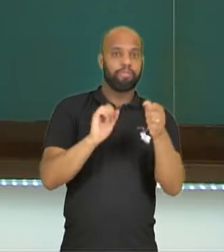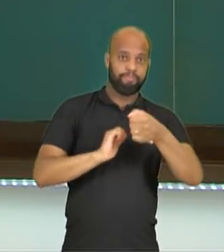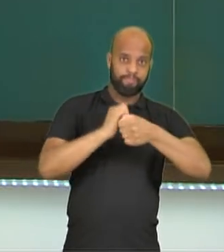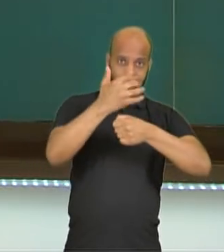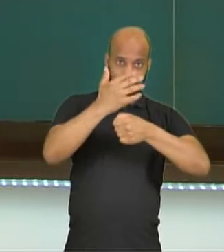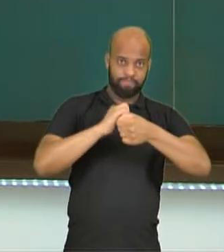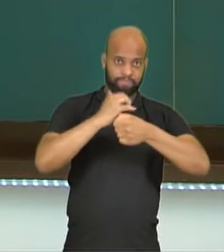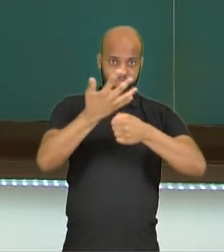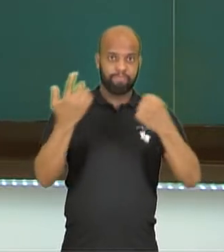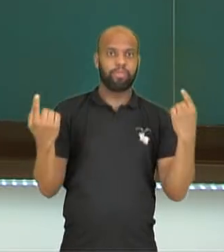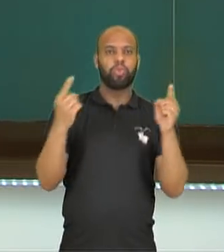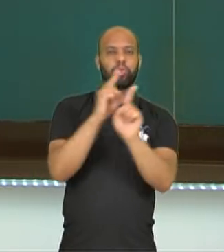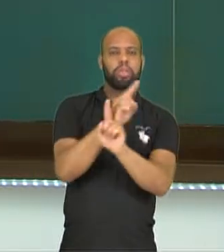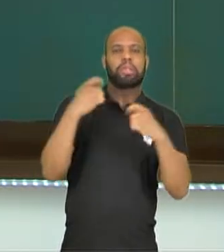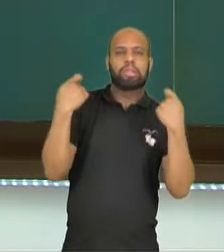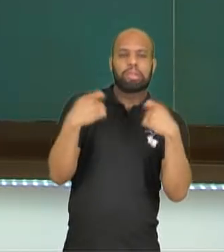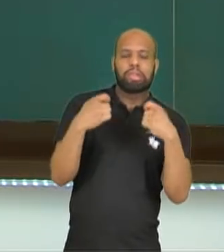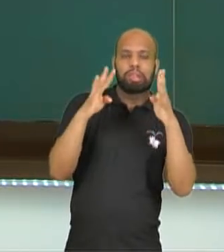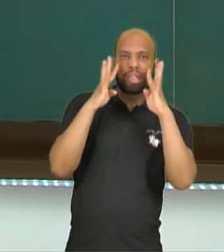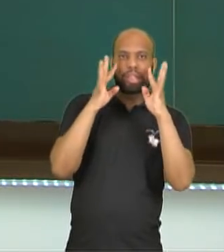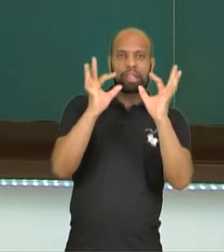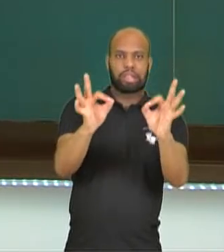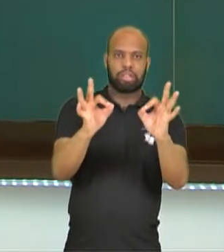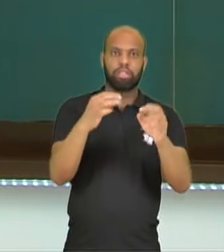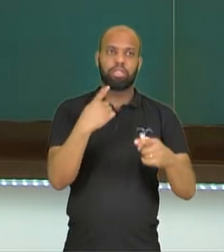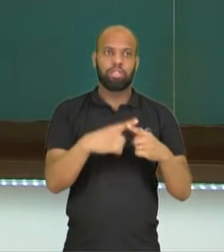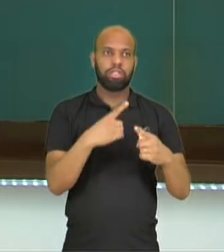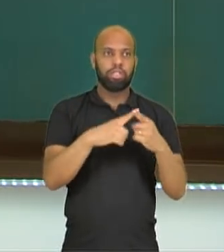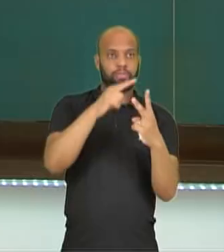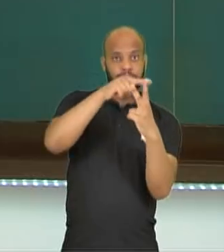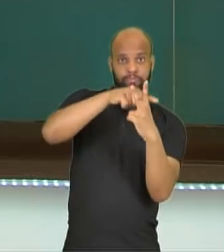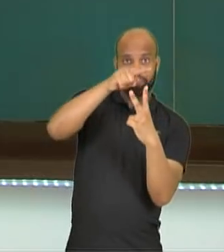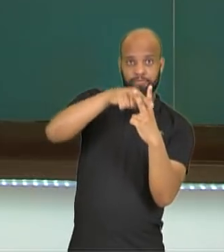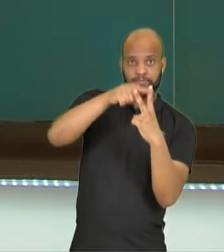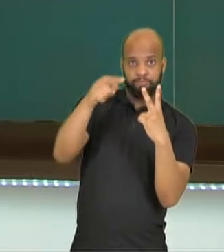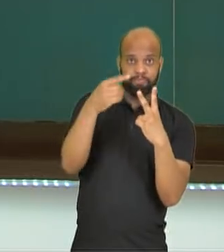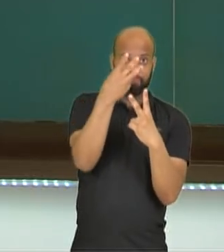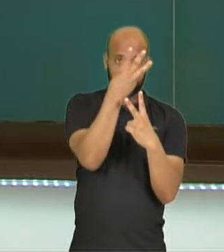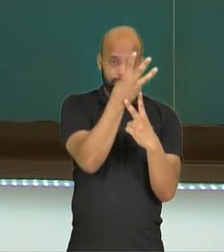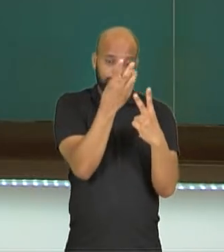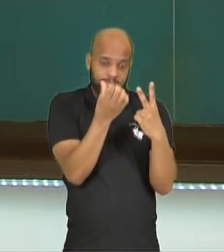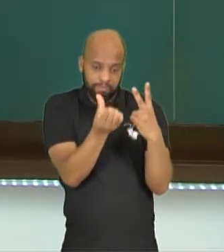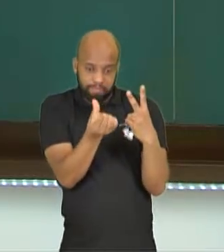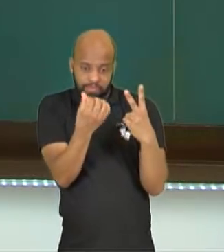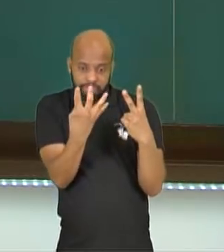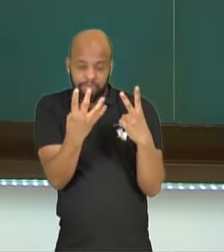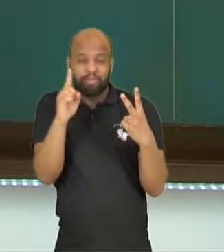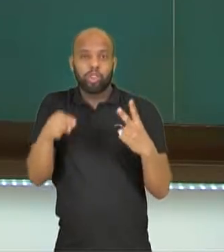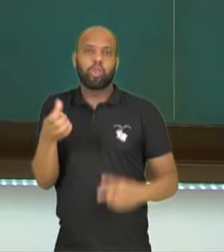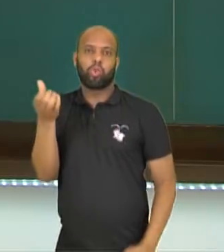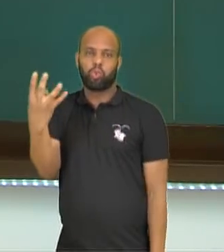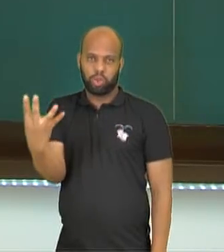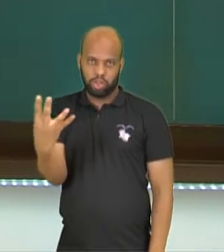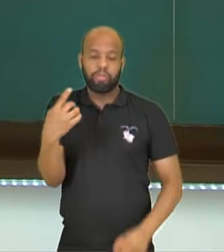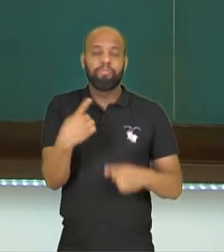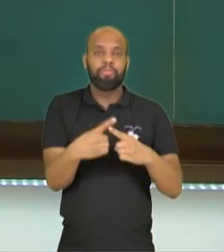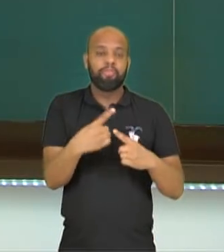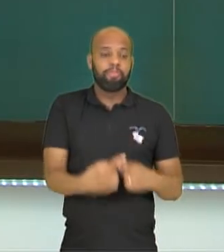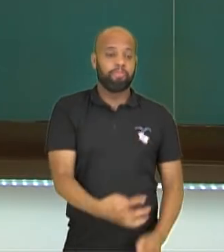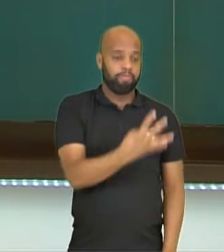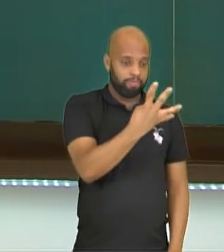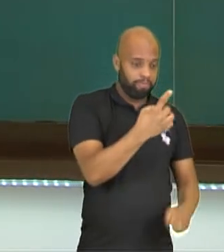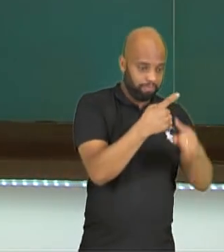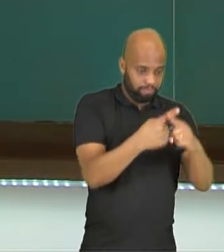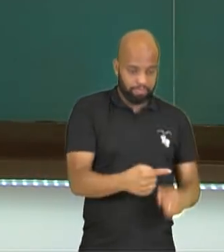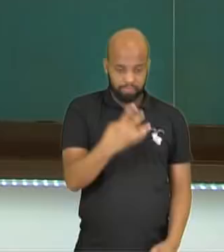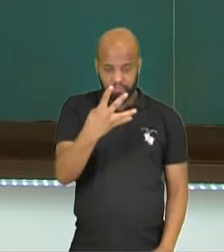É o contrário. Precisamos nos ater a isso. Então, raiz cúbica de 64 é 4. Por quê? 4 vezes